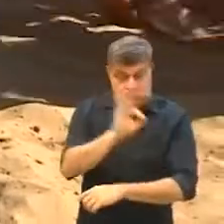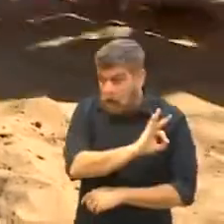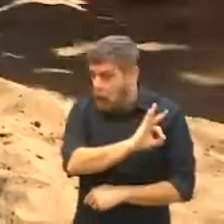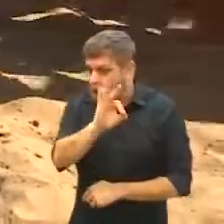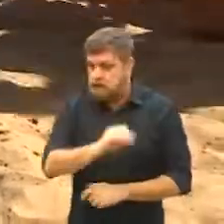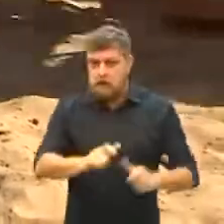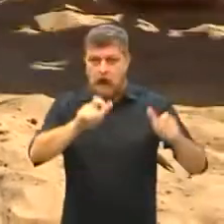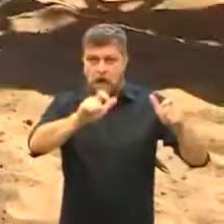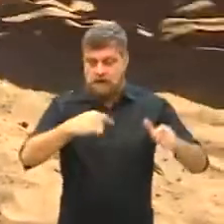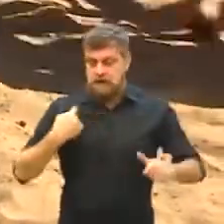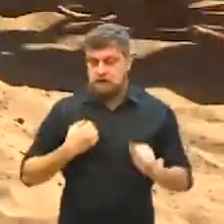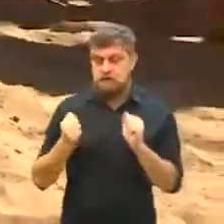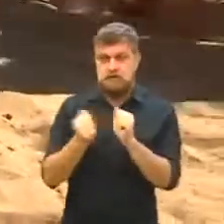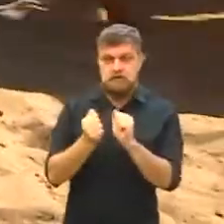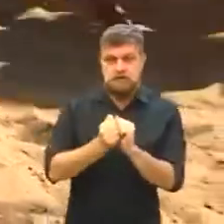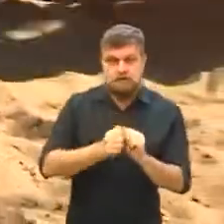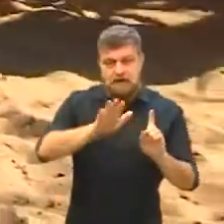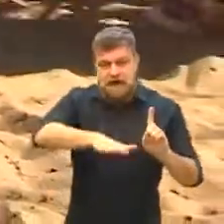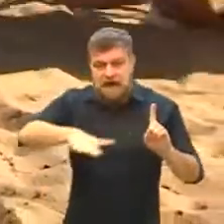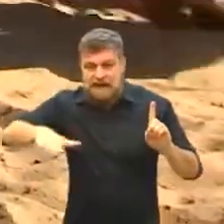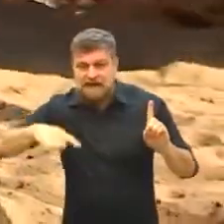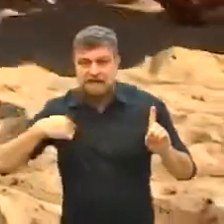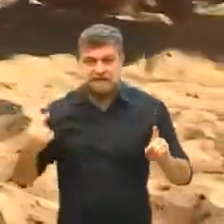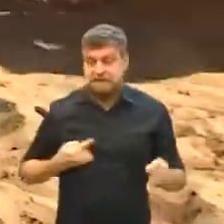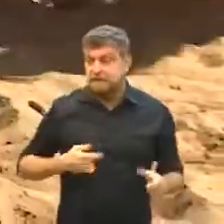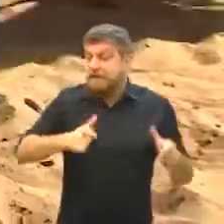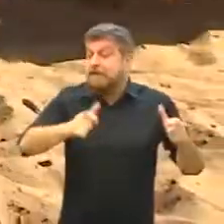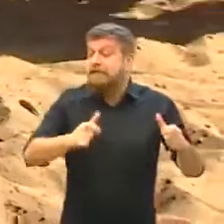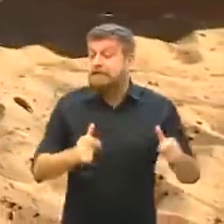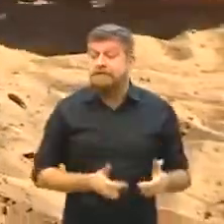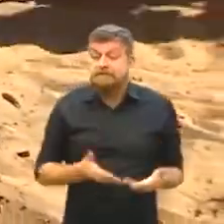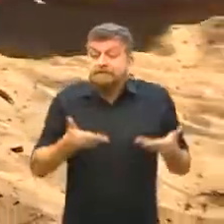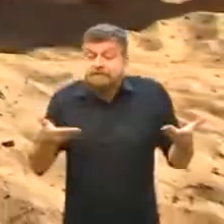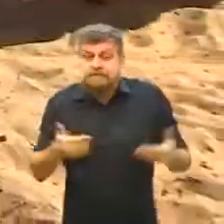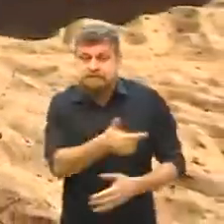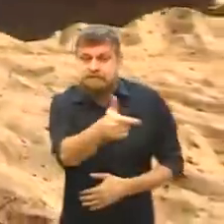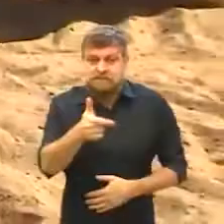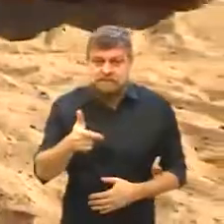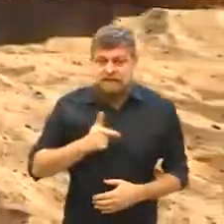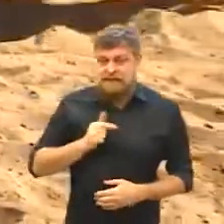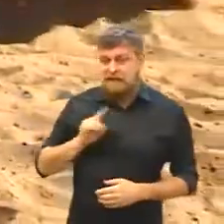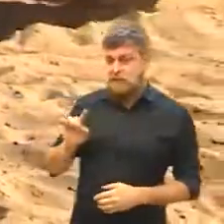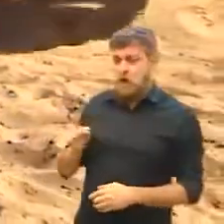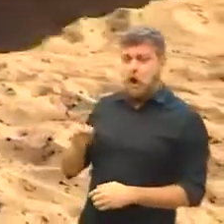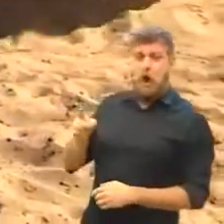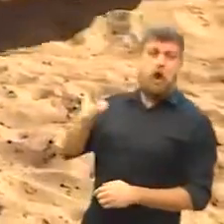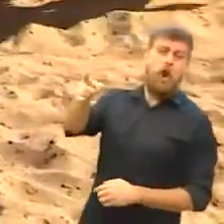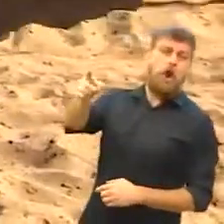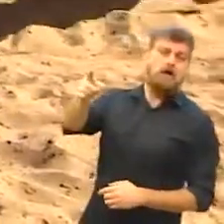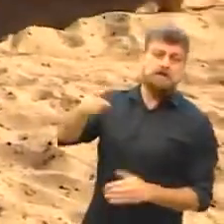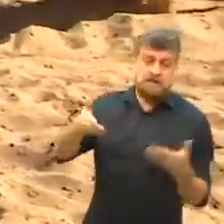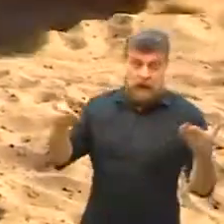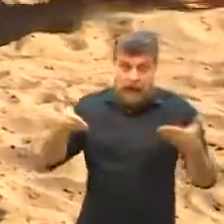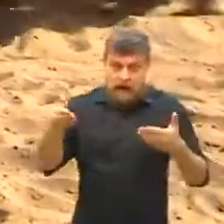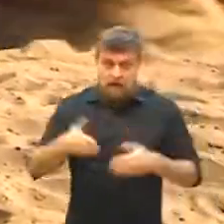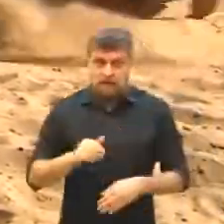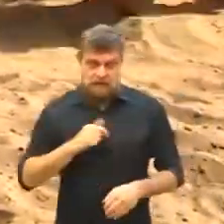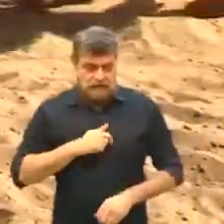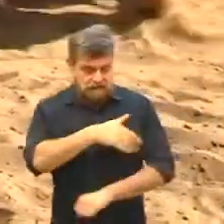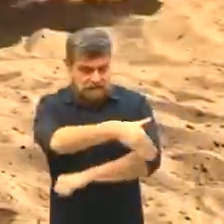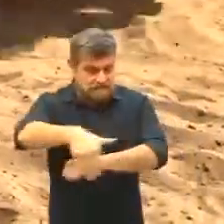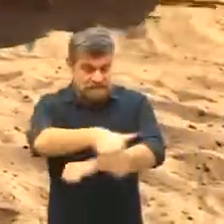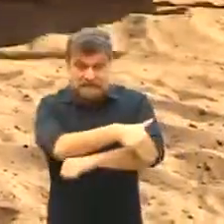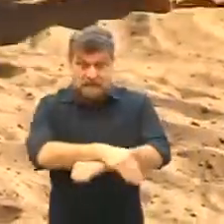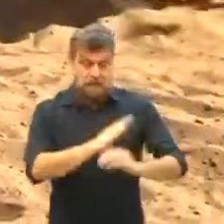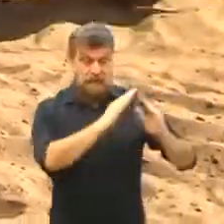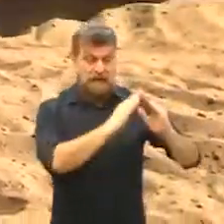né? Porque daí tem um lugar para a gente trazer, porque não tem, eu venho com a minha neta, não tem lugar para a gente sair. Ali, eu ia ali no Carlos Lourenço, mas é muito longe. Então, como